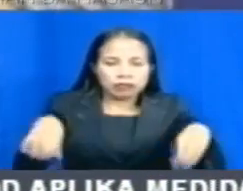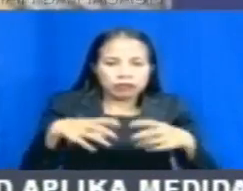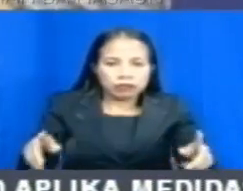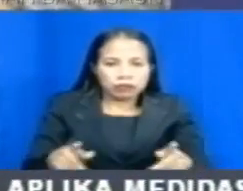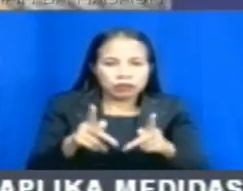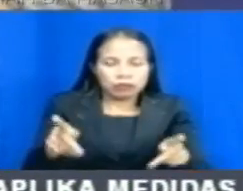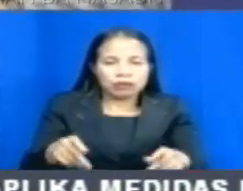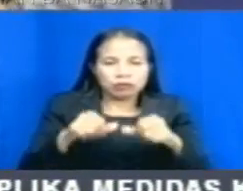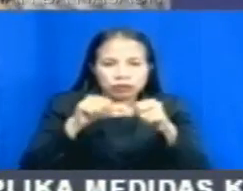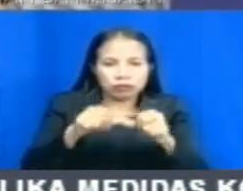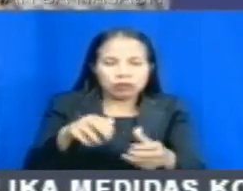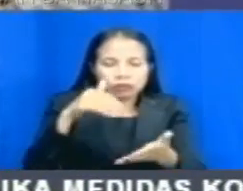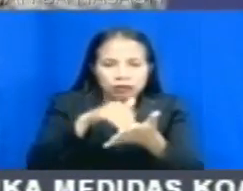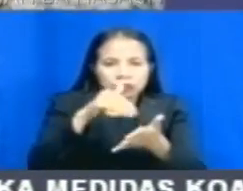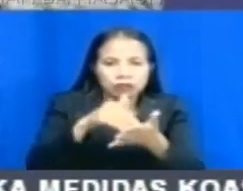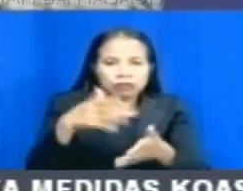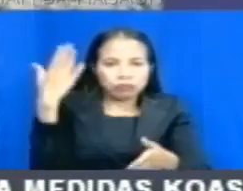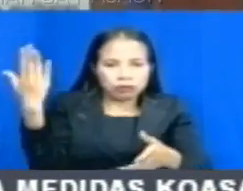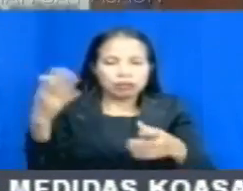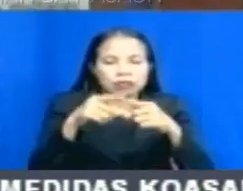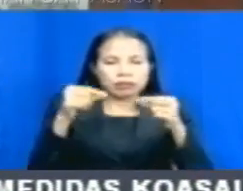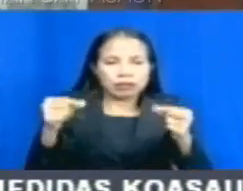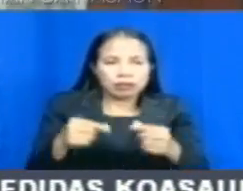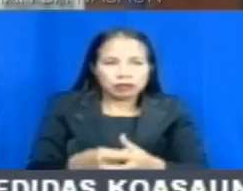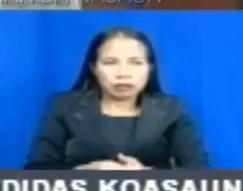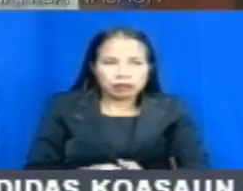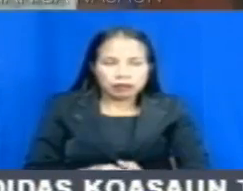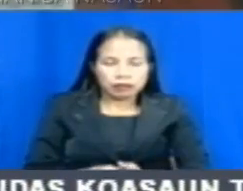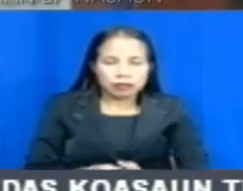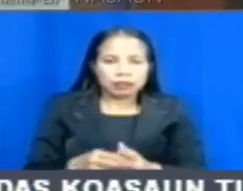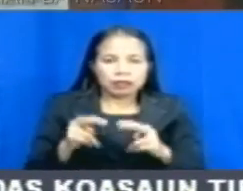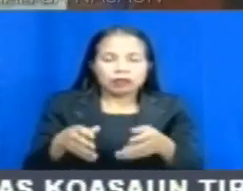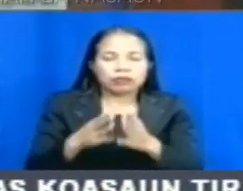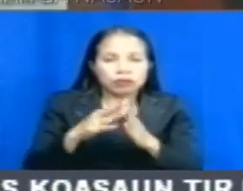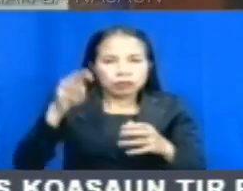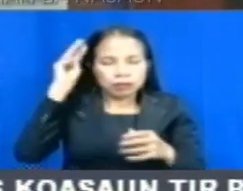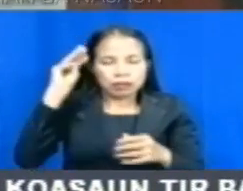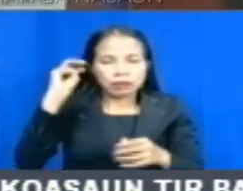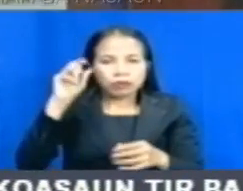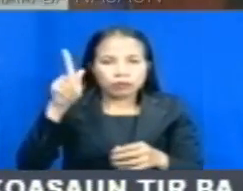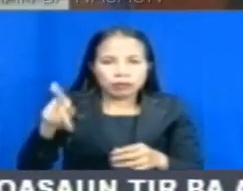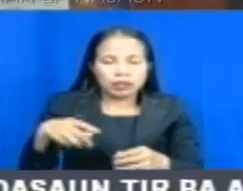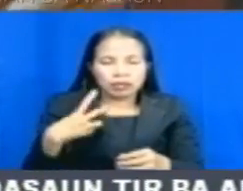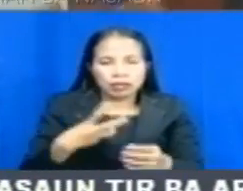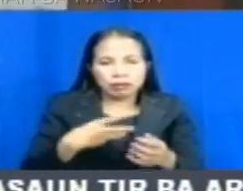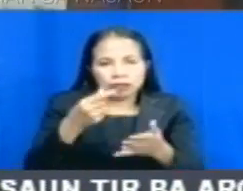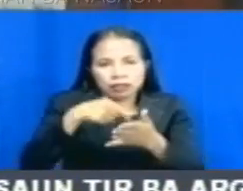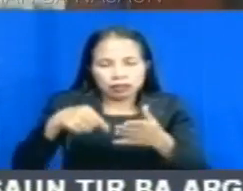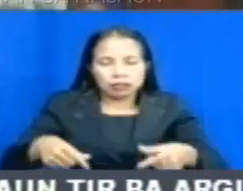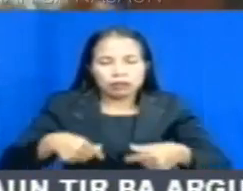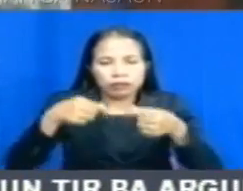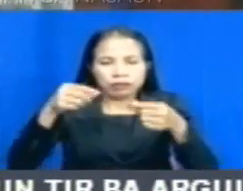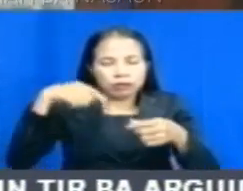Sira, onde continua estudo e a Japão. Nem tem que receber obras públicas. A minha assina, depois entrega para